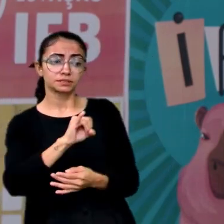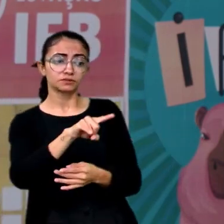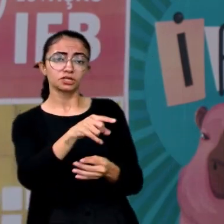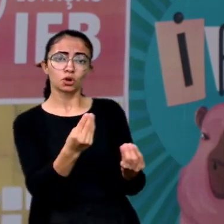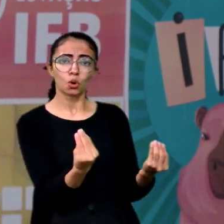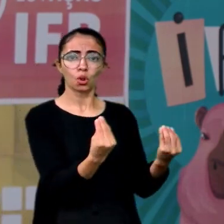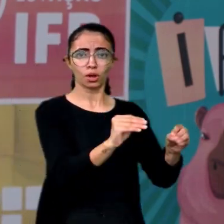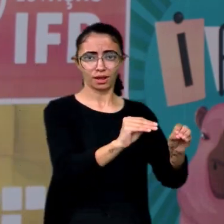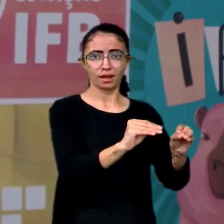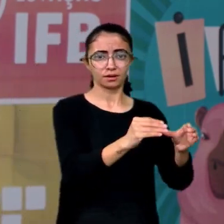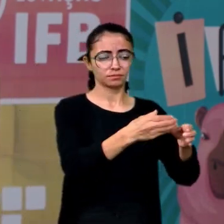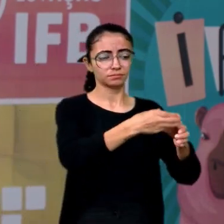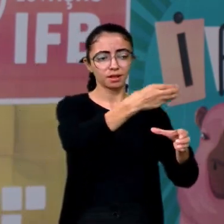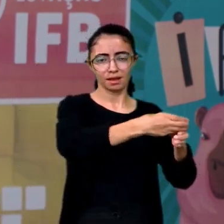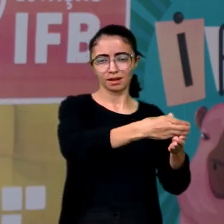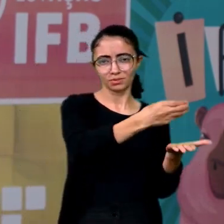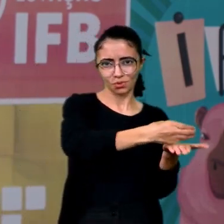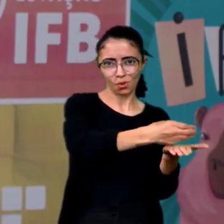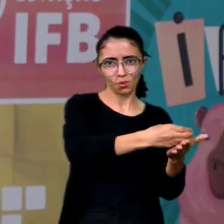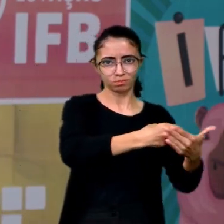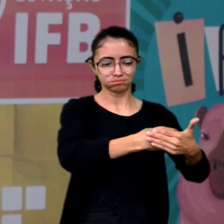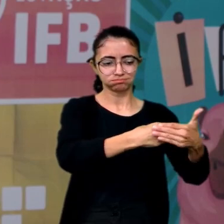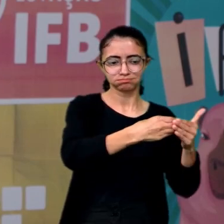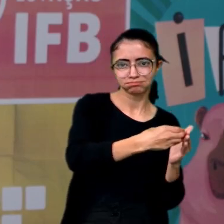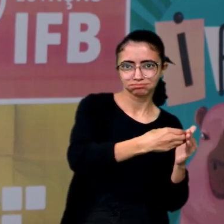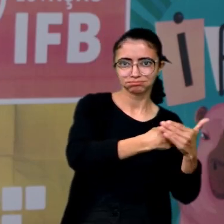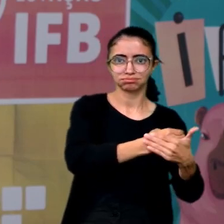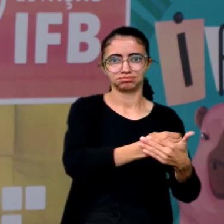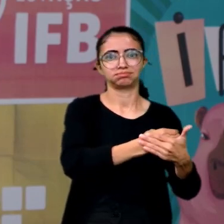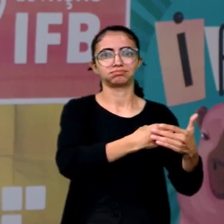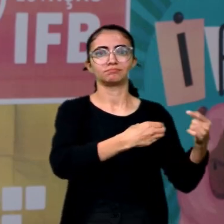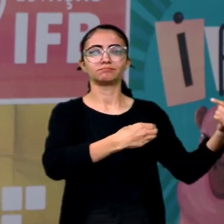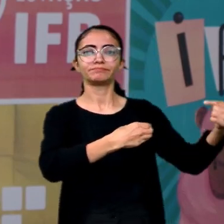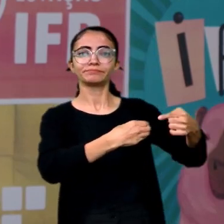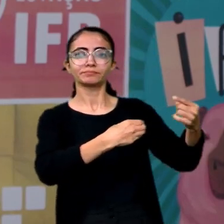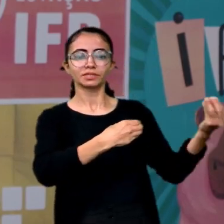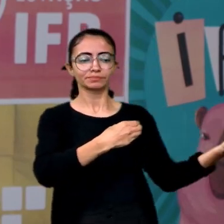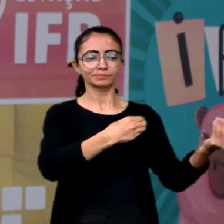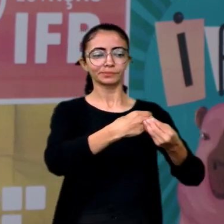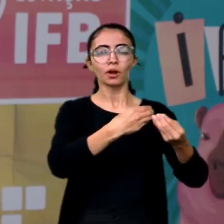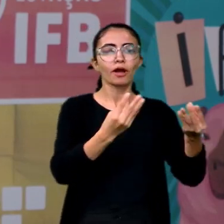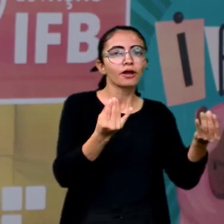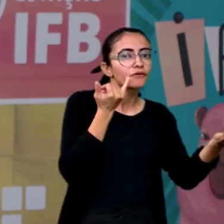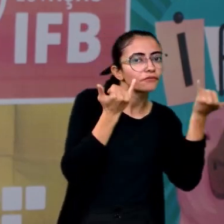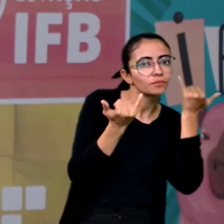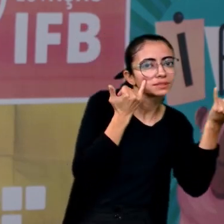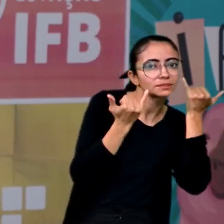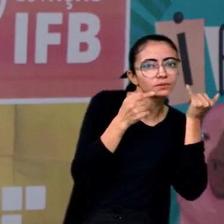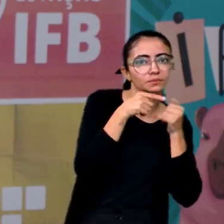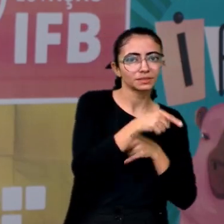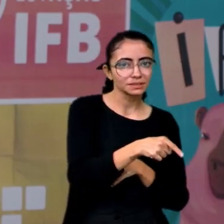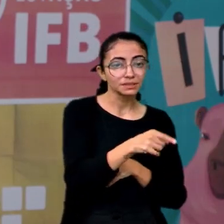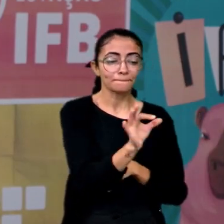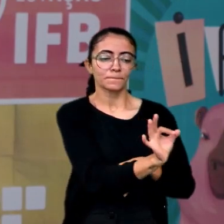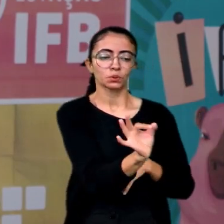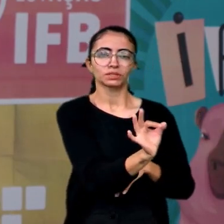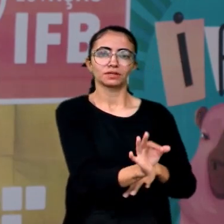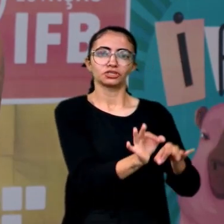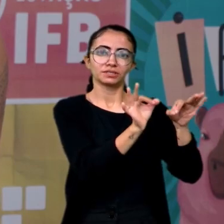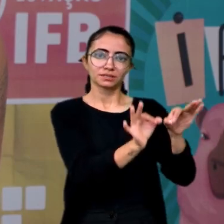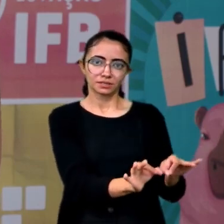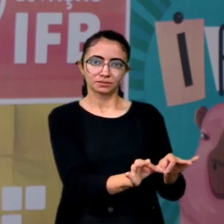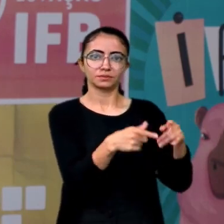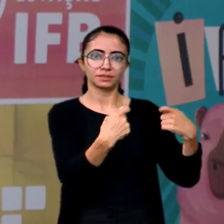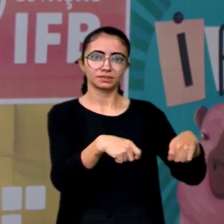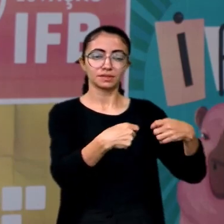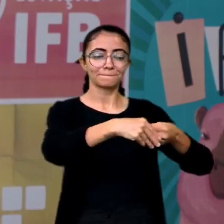tantos por cento daquele material, daquele copo plástico, tem que ser de plástico compostável. E uma